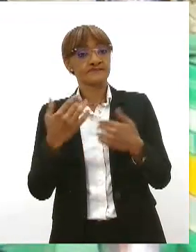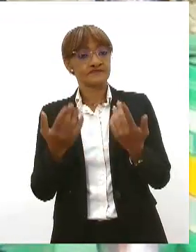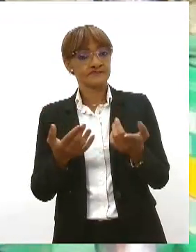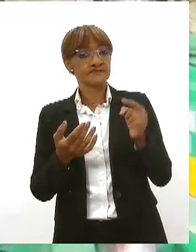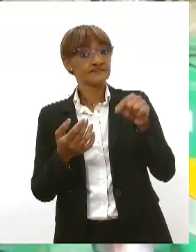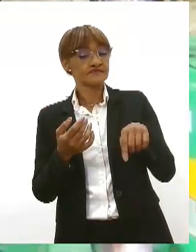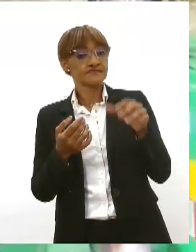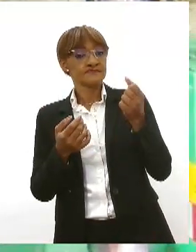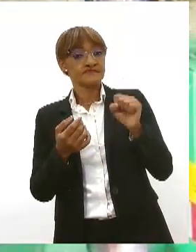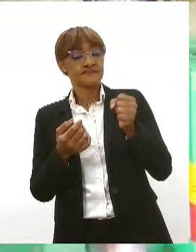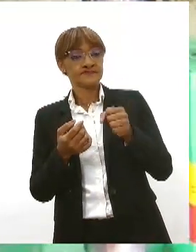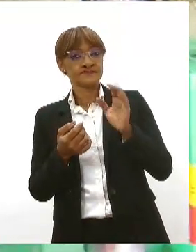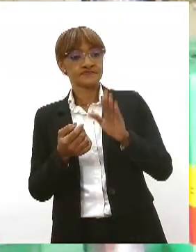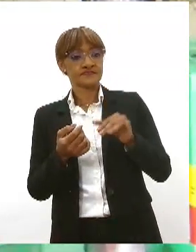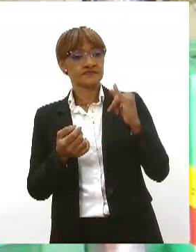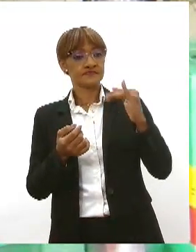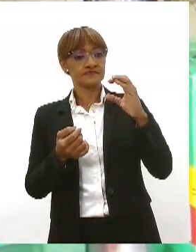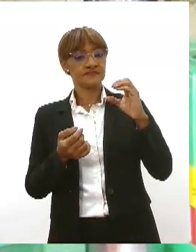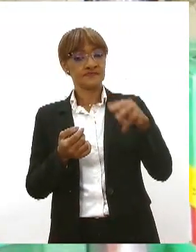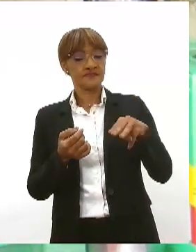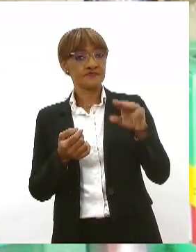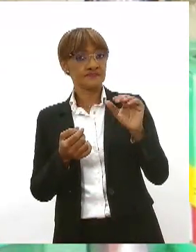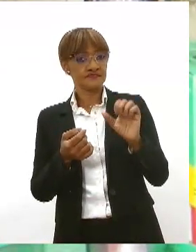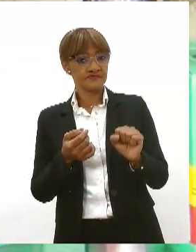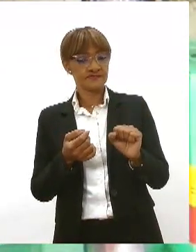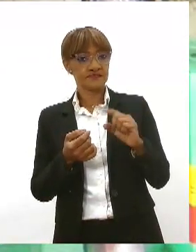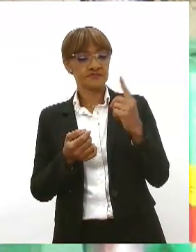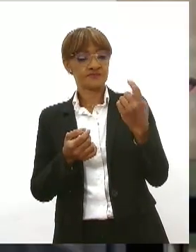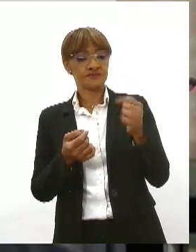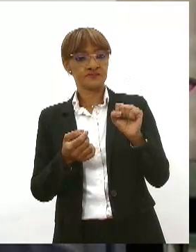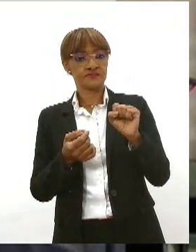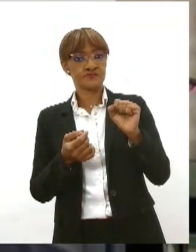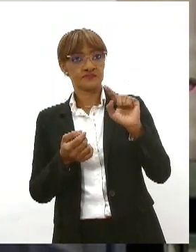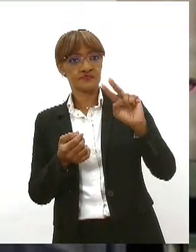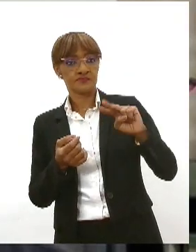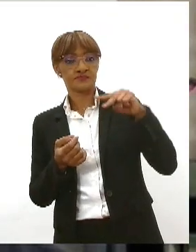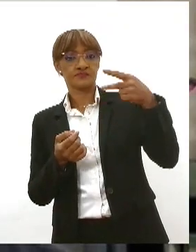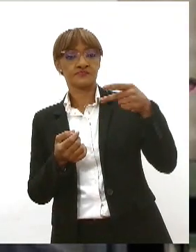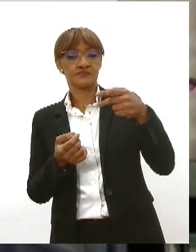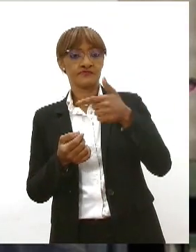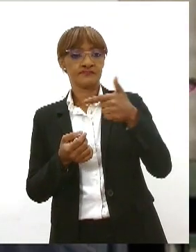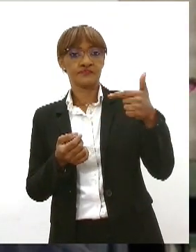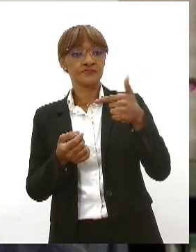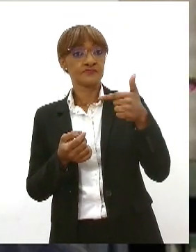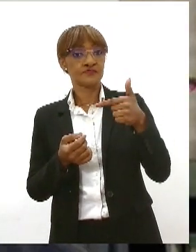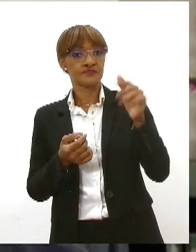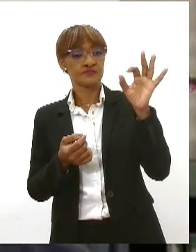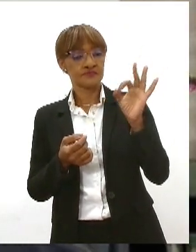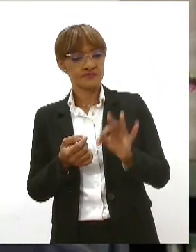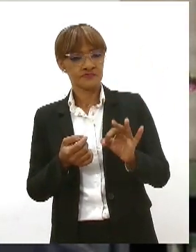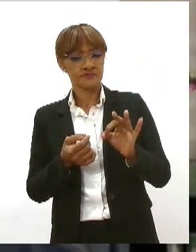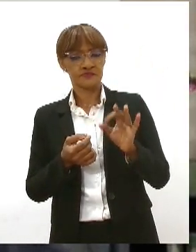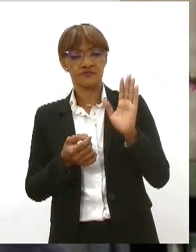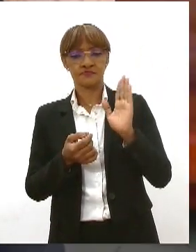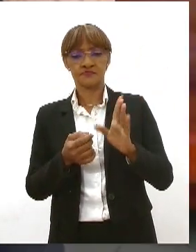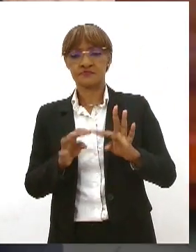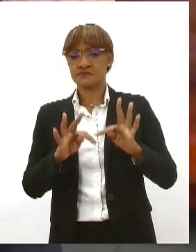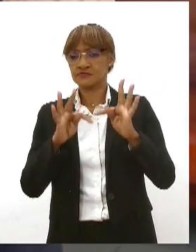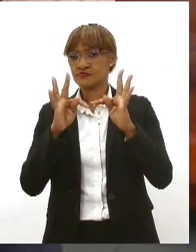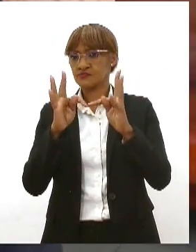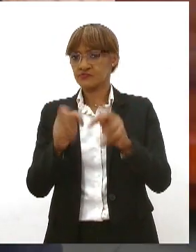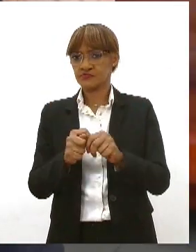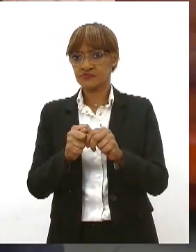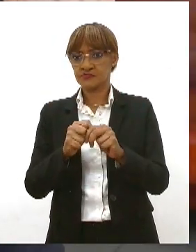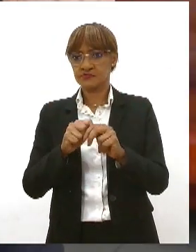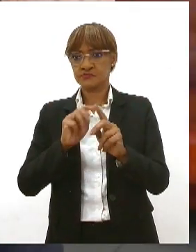do ICMS sobe de 18% para 22%, o que resulta no aumento de produtos comercializados. Quando você